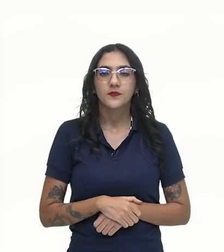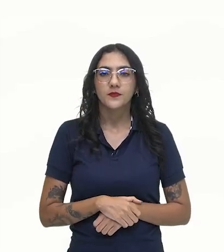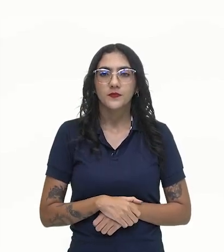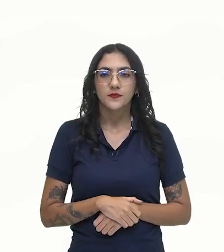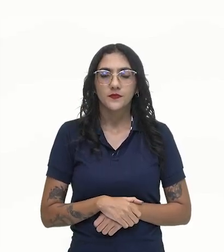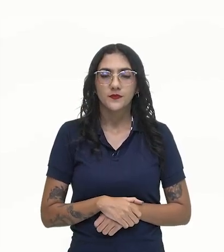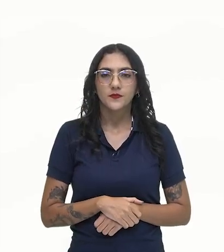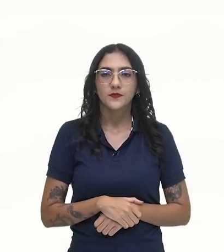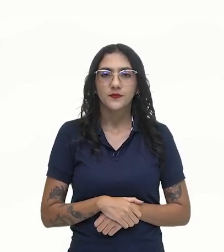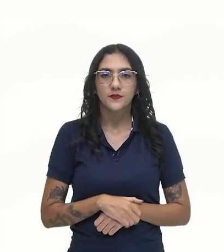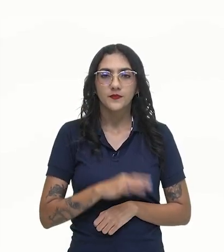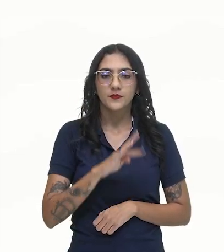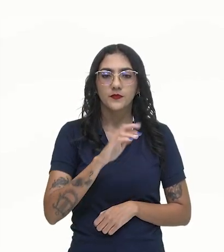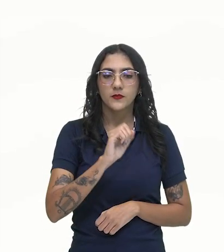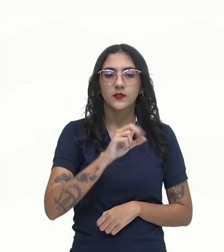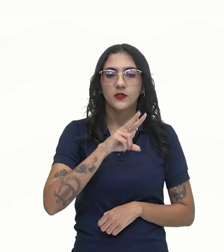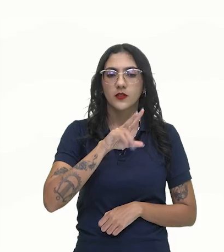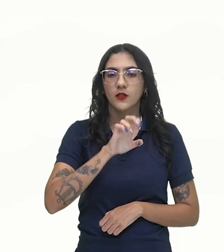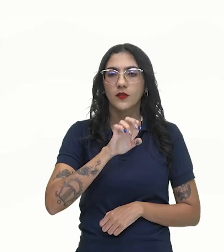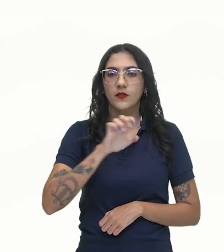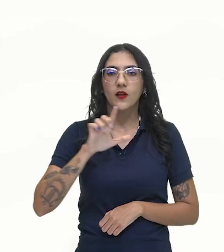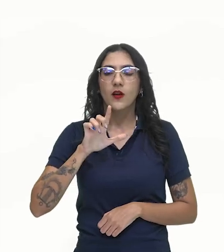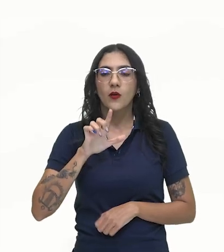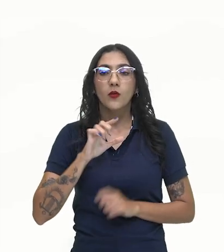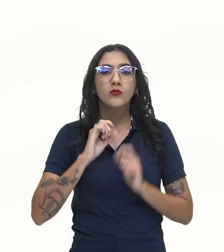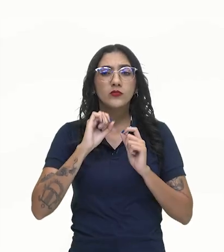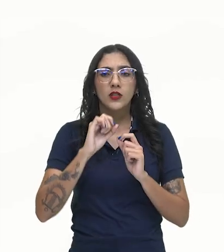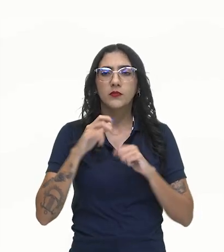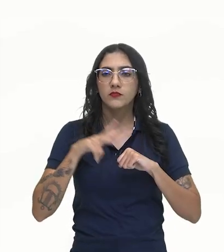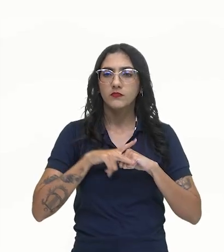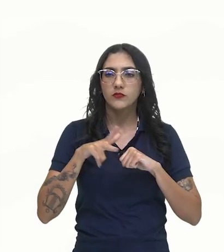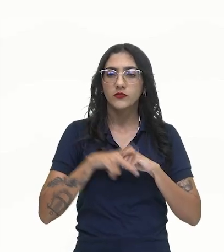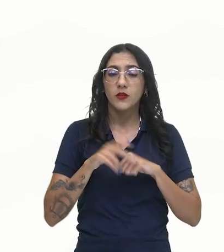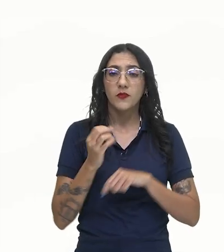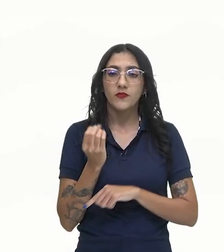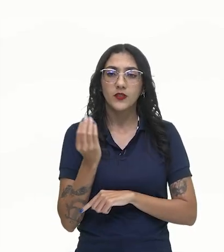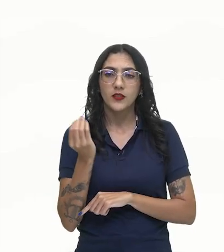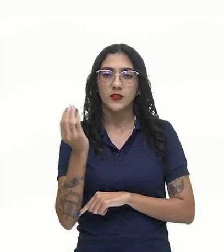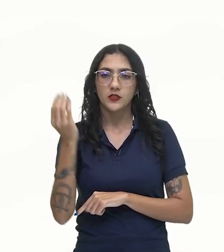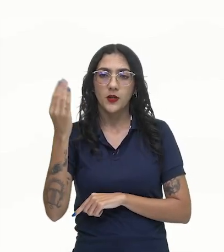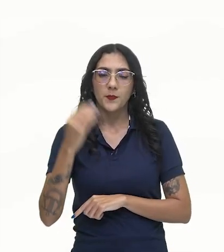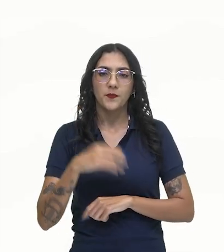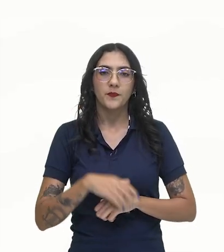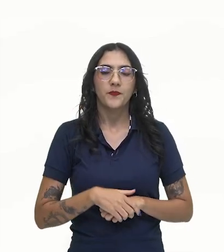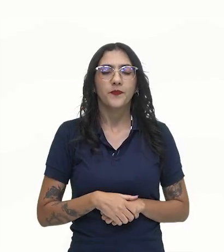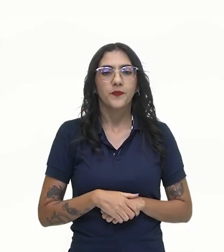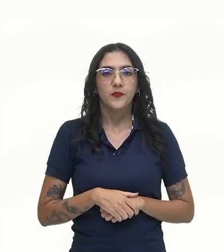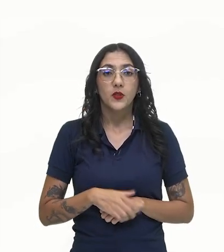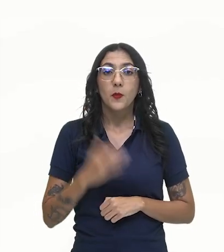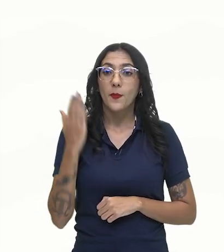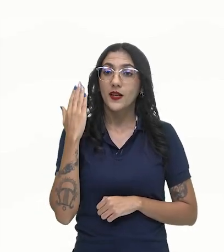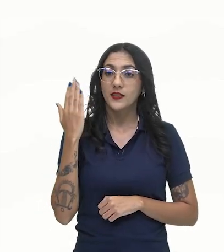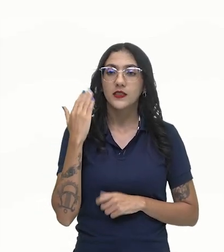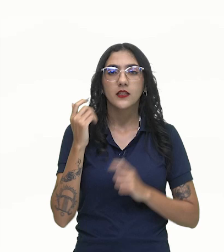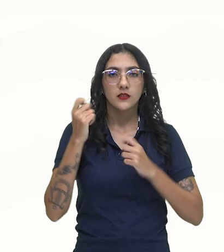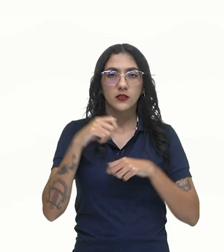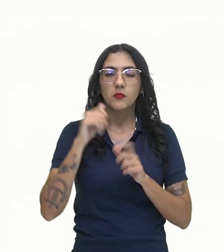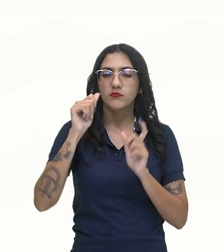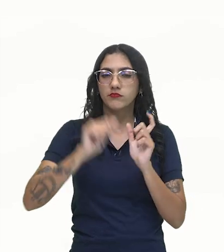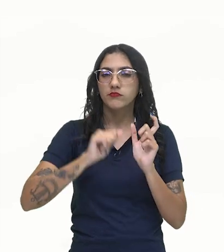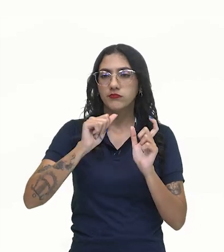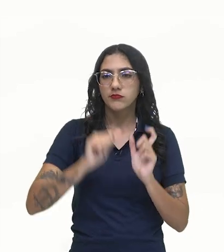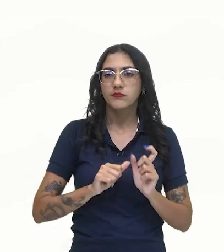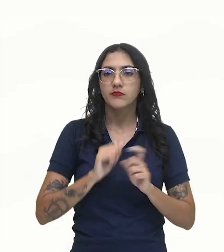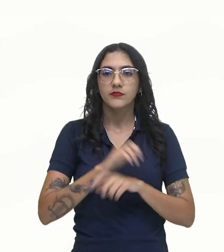to Parintins. O verbo travel é o verbo viajar. No passado, pode ser de 2 formas. Eu